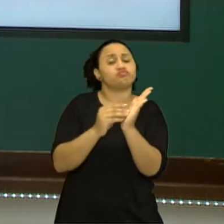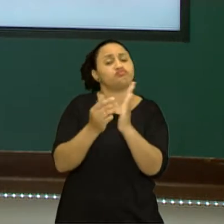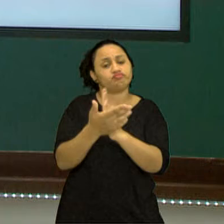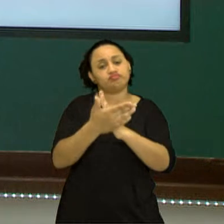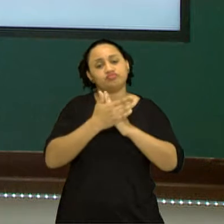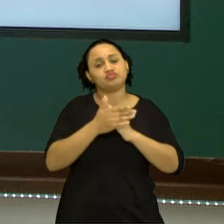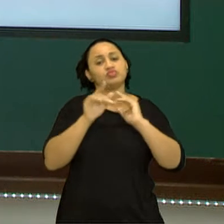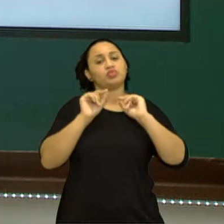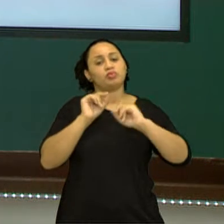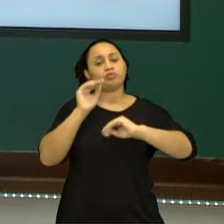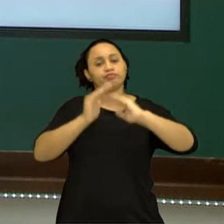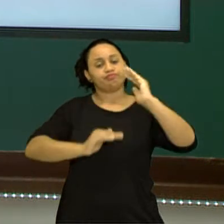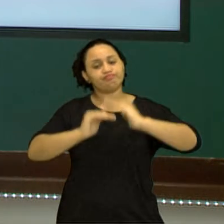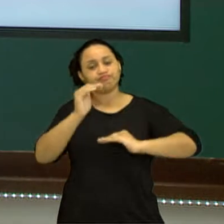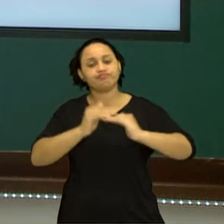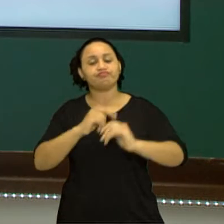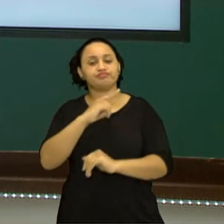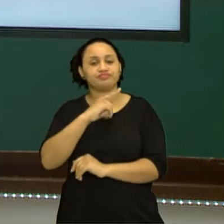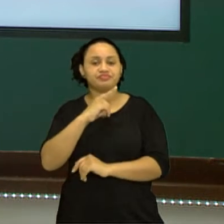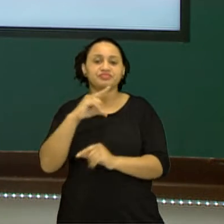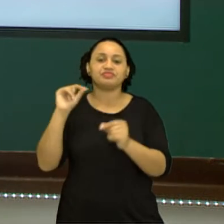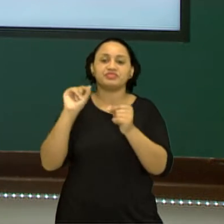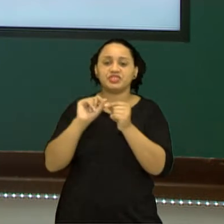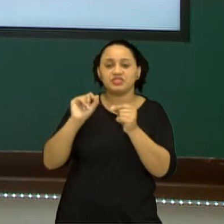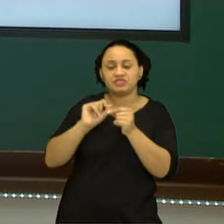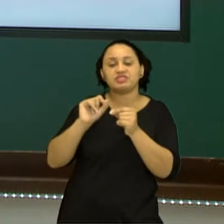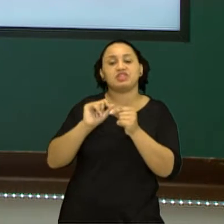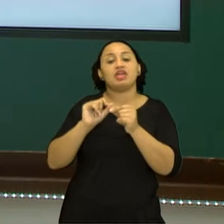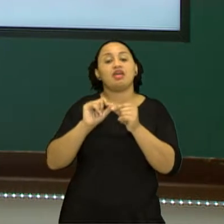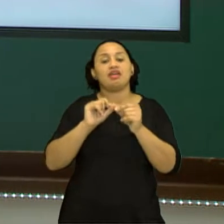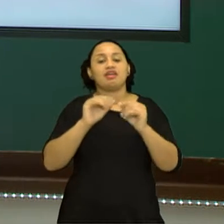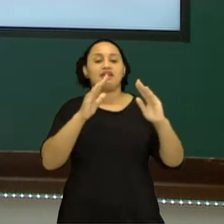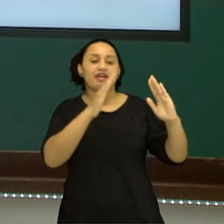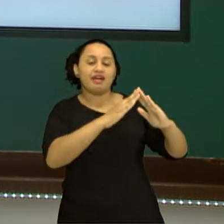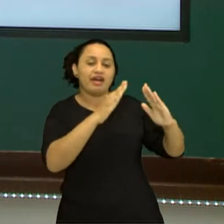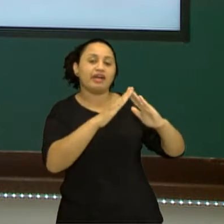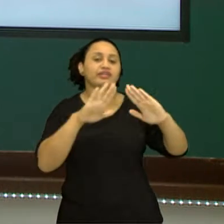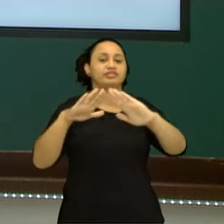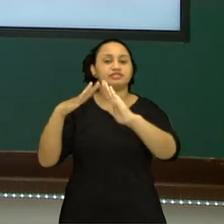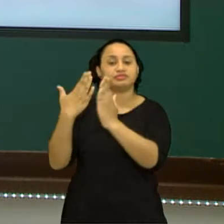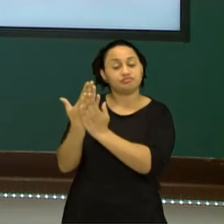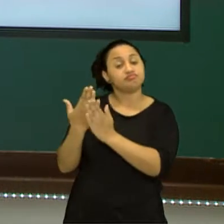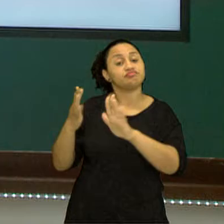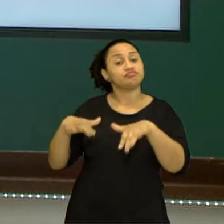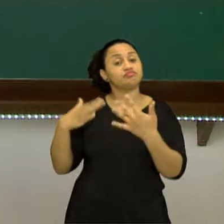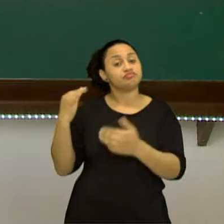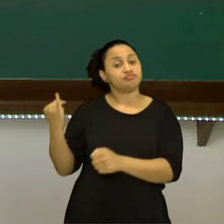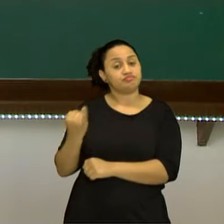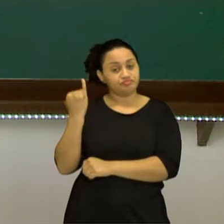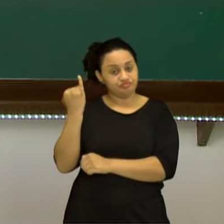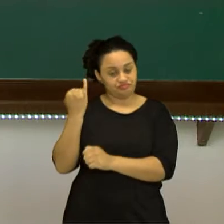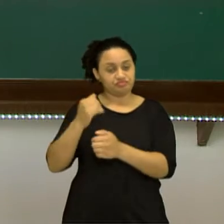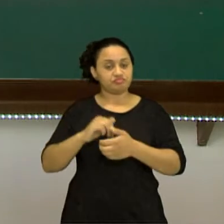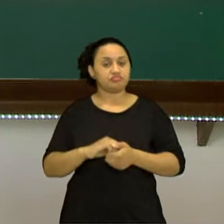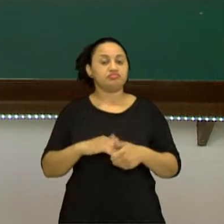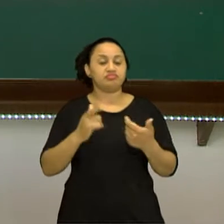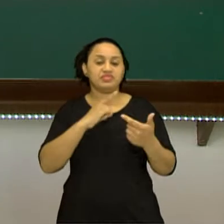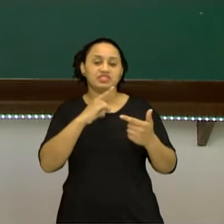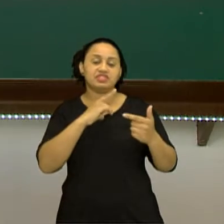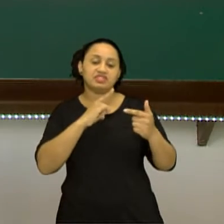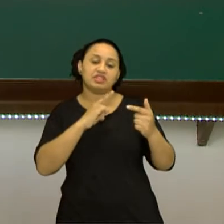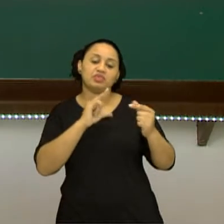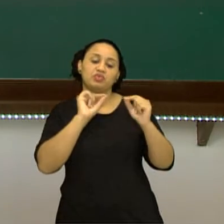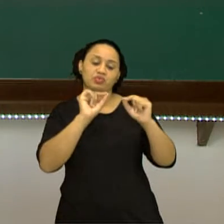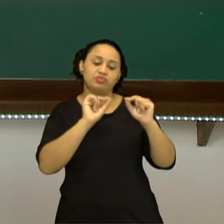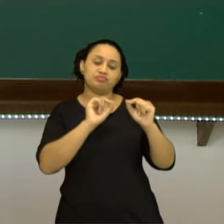nas tarefas que a gente tem para executar, nas tarefas de casa, nas tarefas de escola. Então é importante, né? Você tem ali uma tarefa